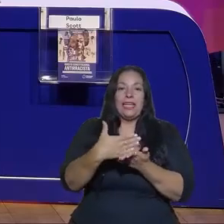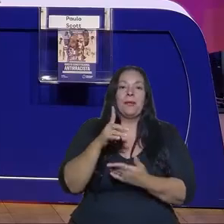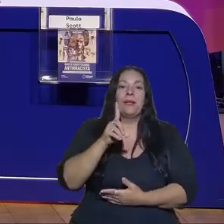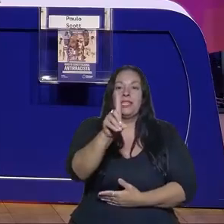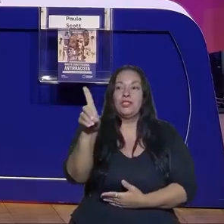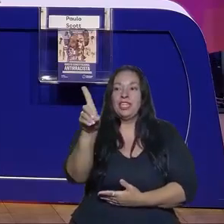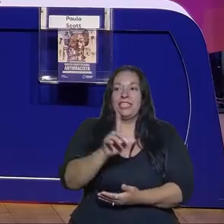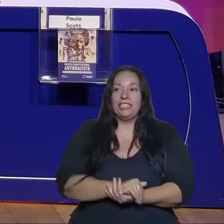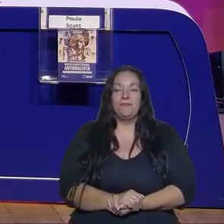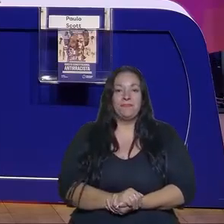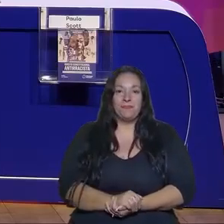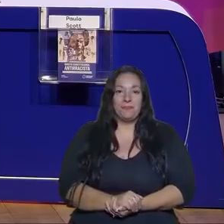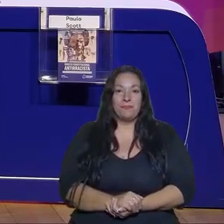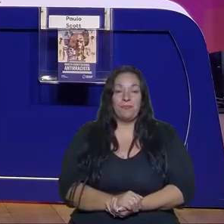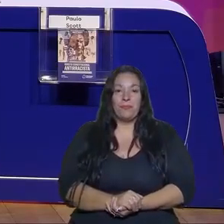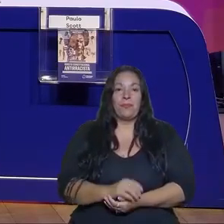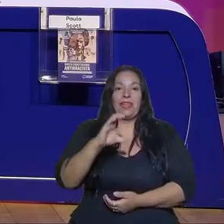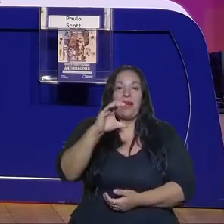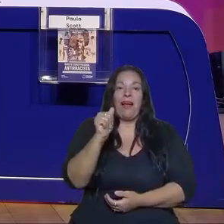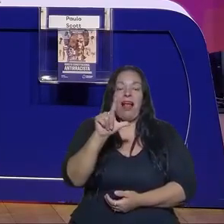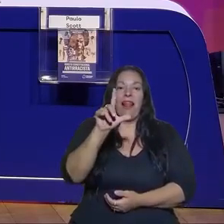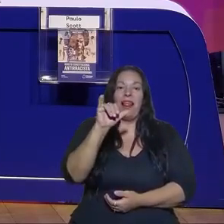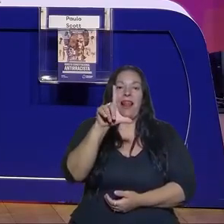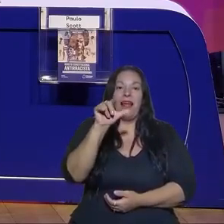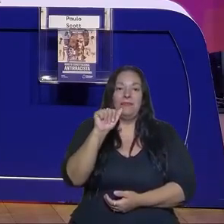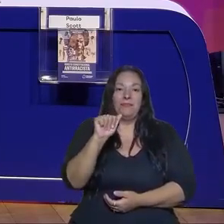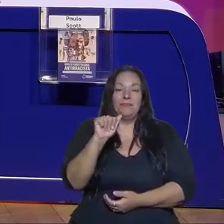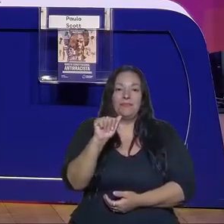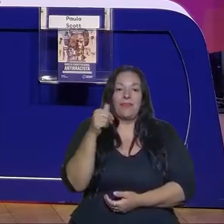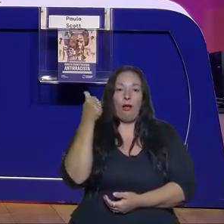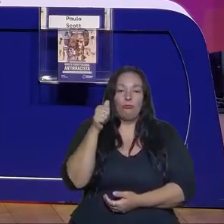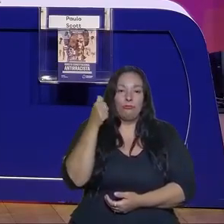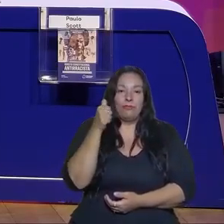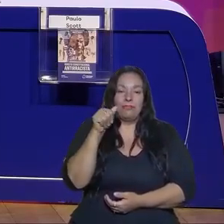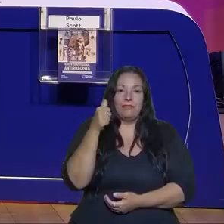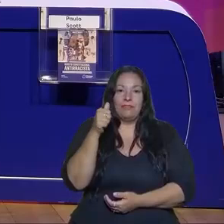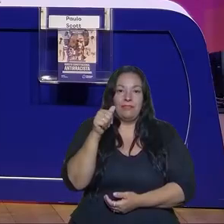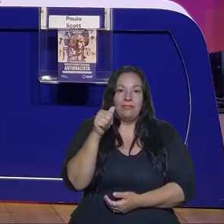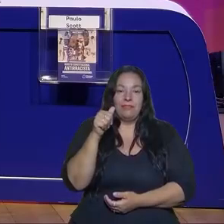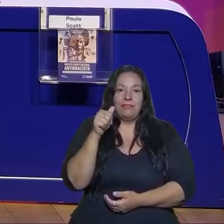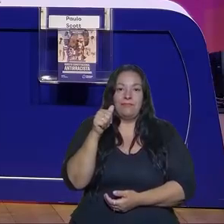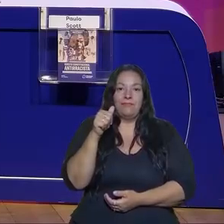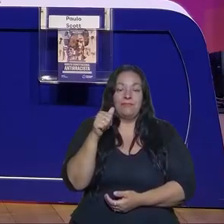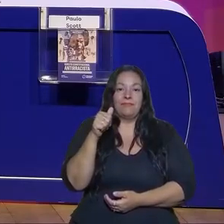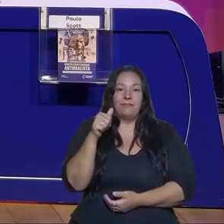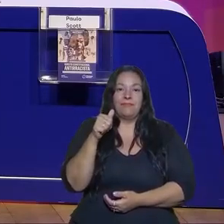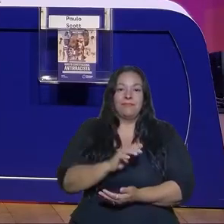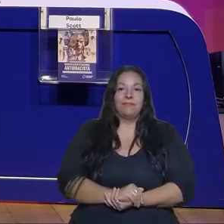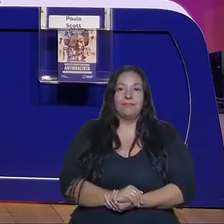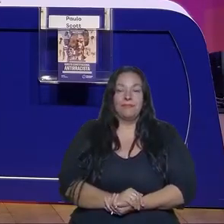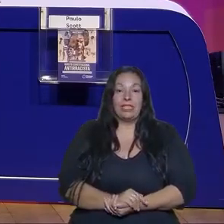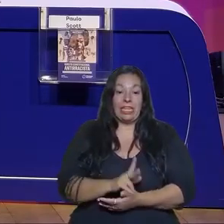participantes do evento. A quarta e última pessoa sentada é Paulo Scott, um homem negro de cabelos curtos rente à cabeça de tom